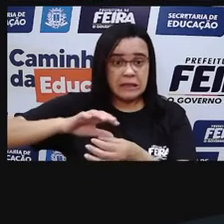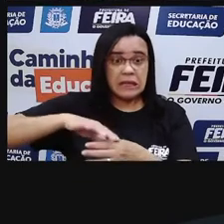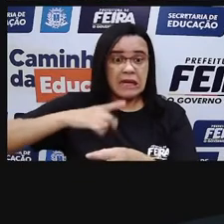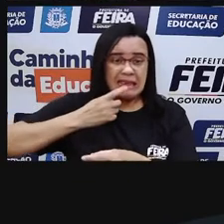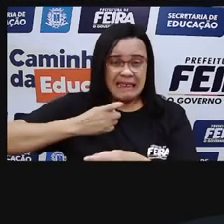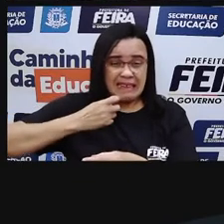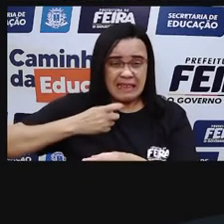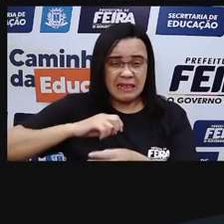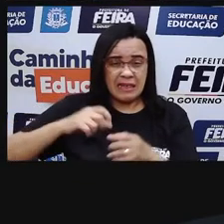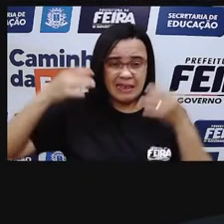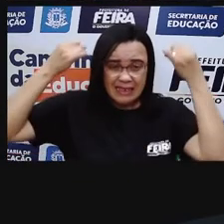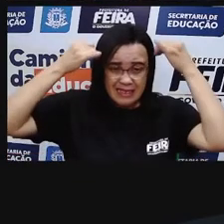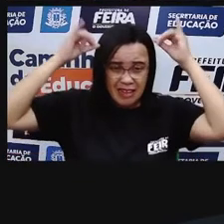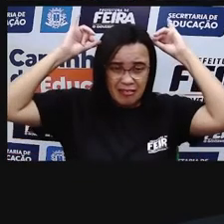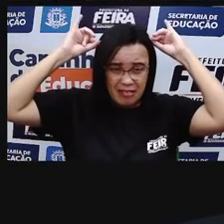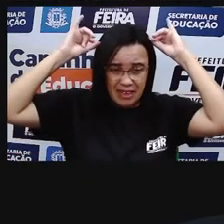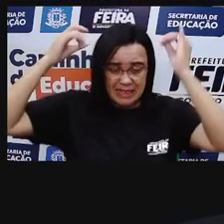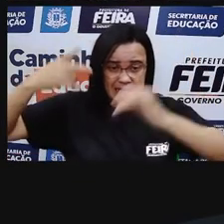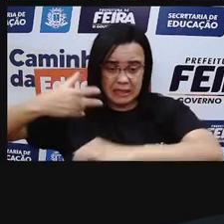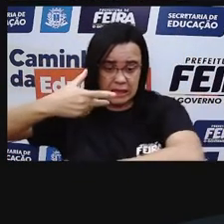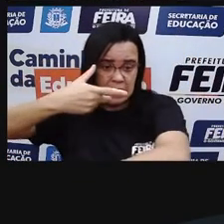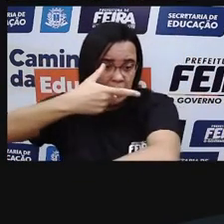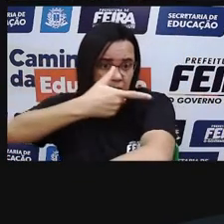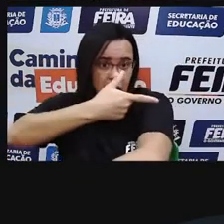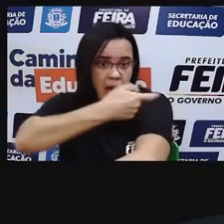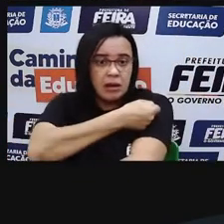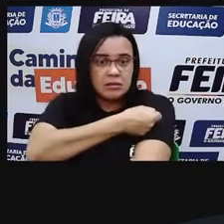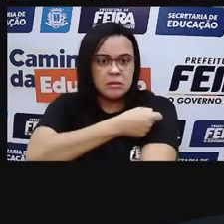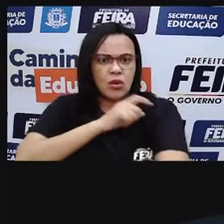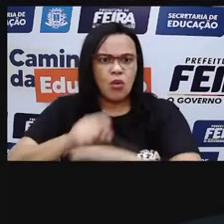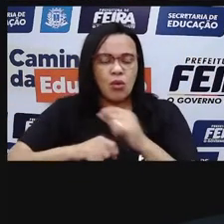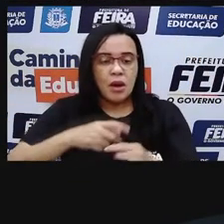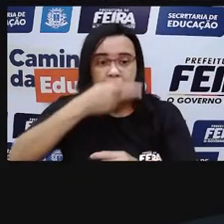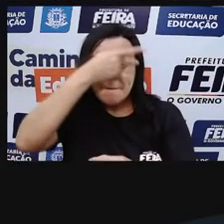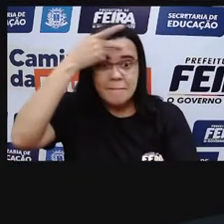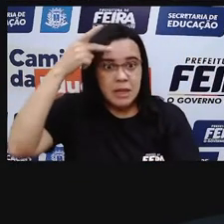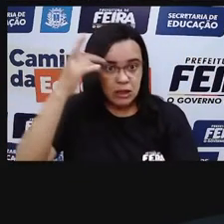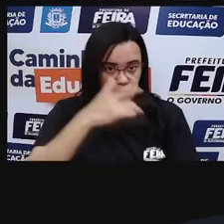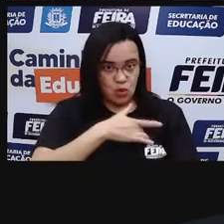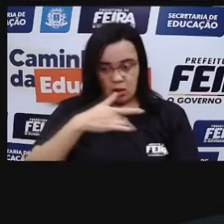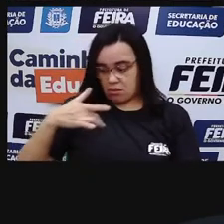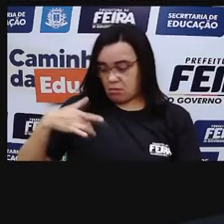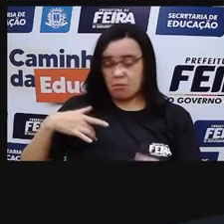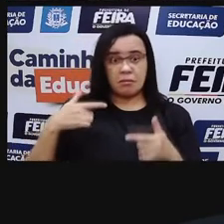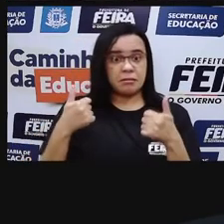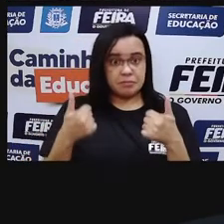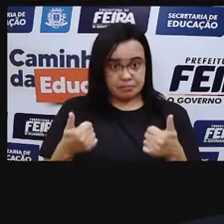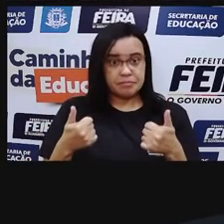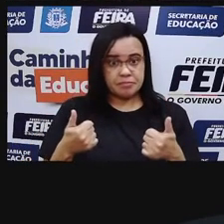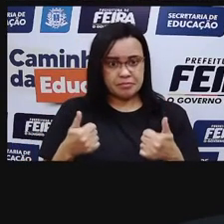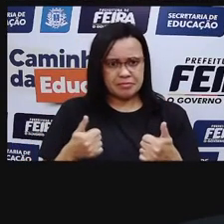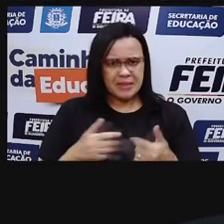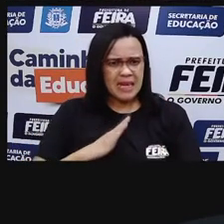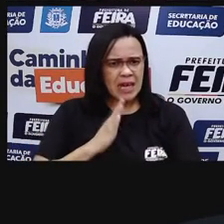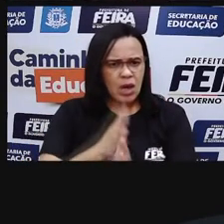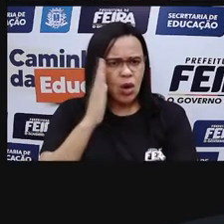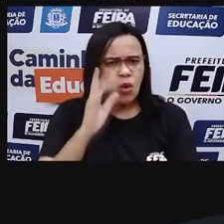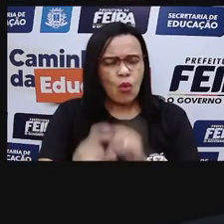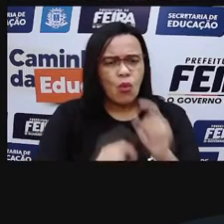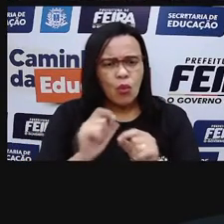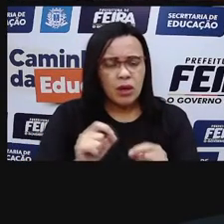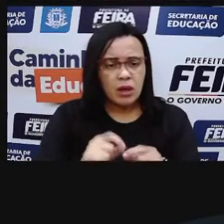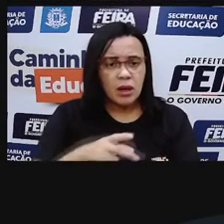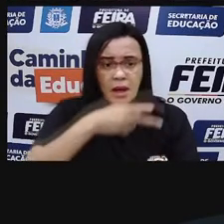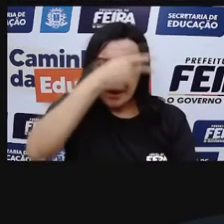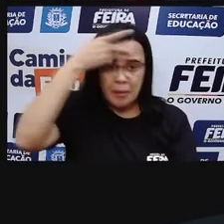seres humanos saudáveis. E o que que ele descobriu com isso? Que essas pessoas ficavam imunizadas. E aí,